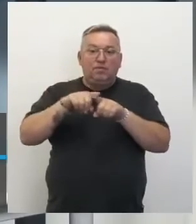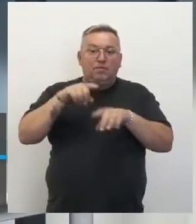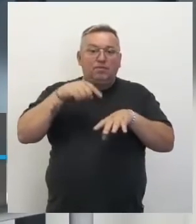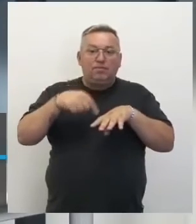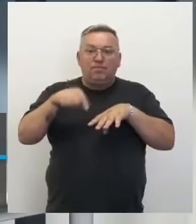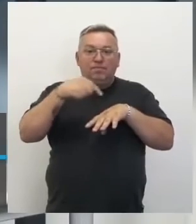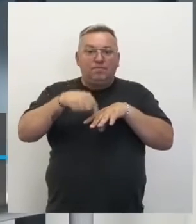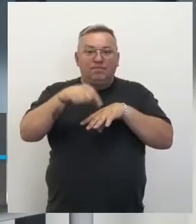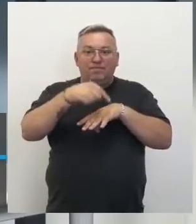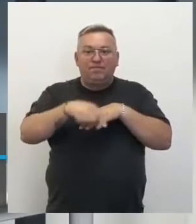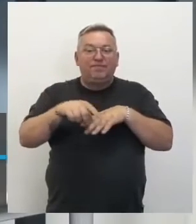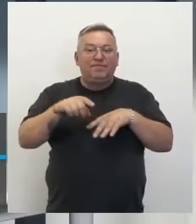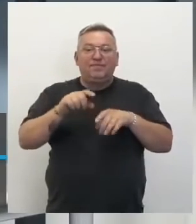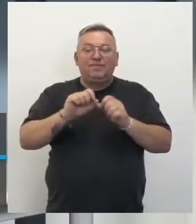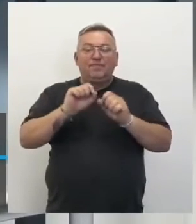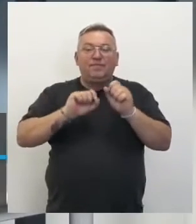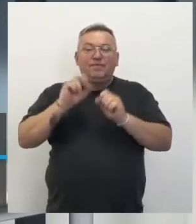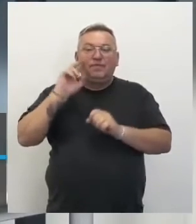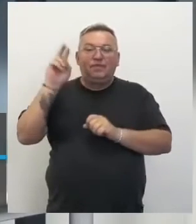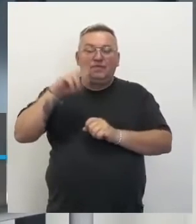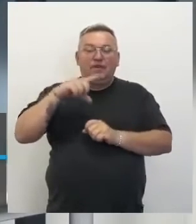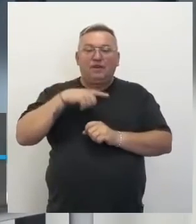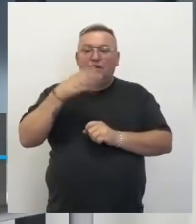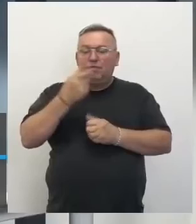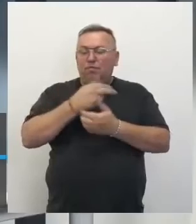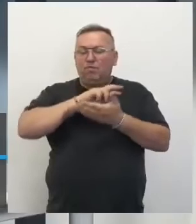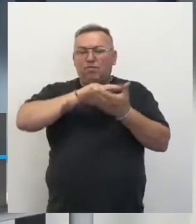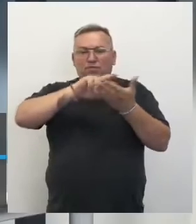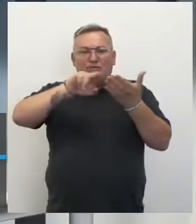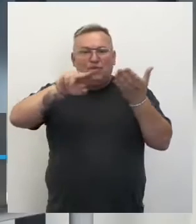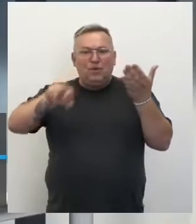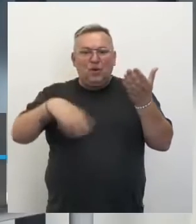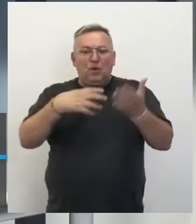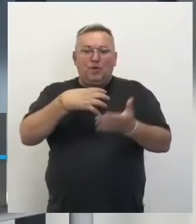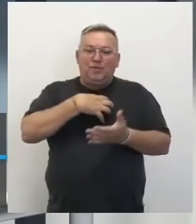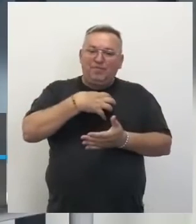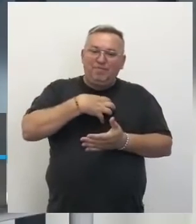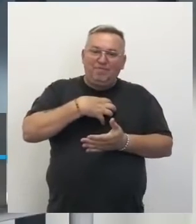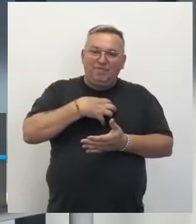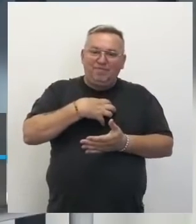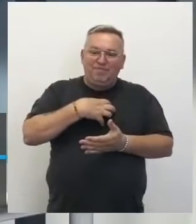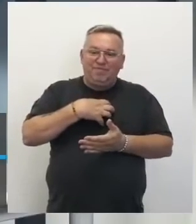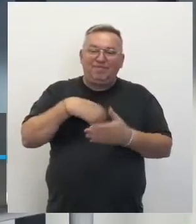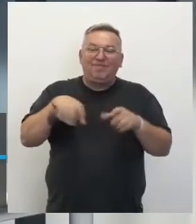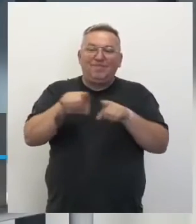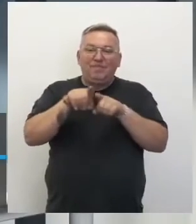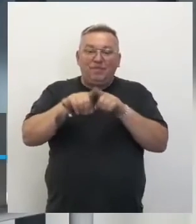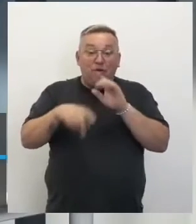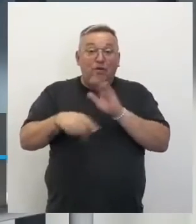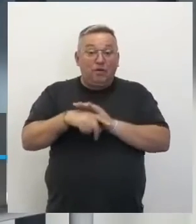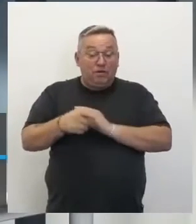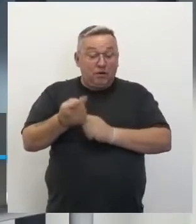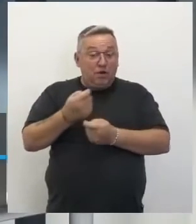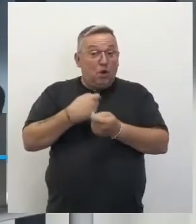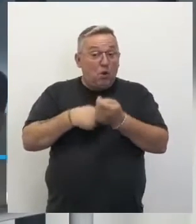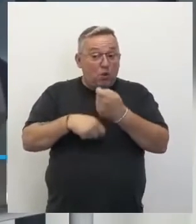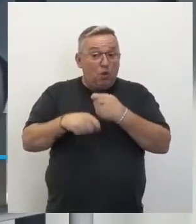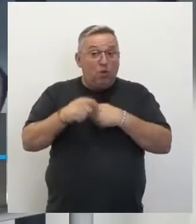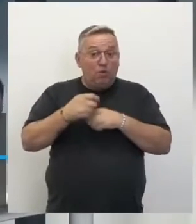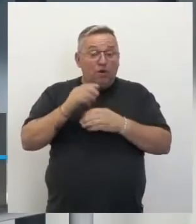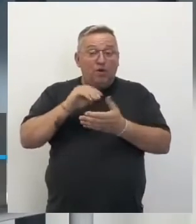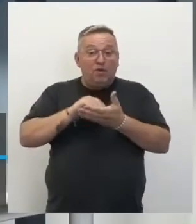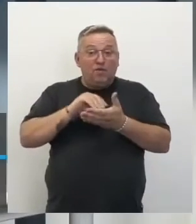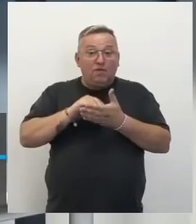continente africano, a gente vê que ele é rico em diversas situações, mesmo na parte econômica, né? O que falta